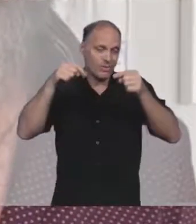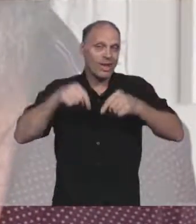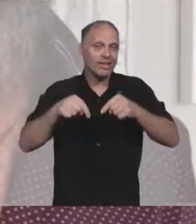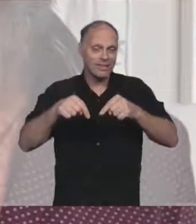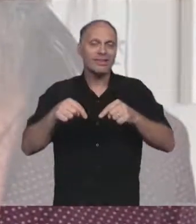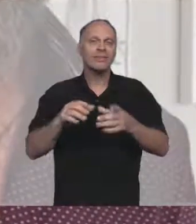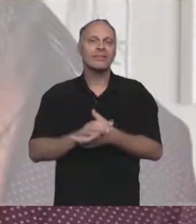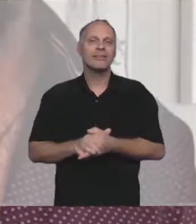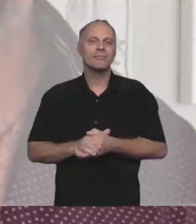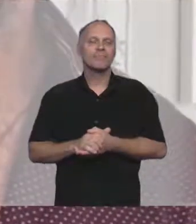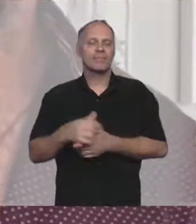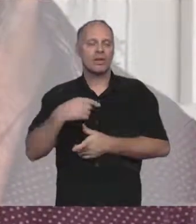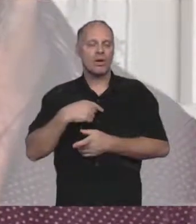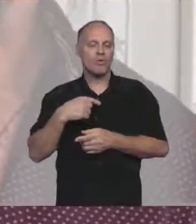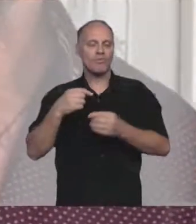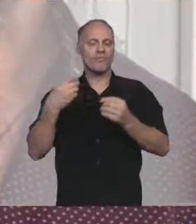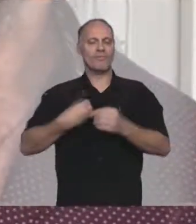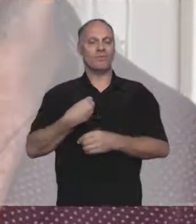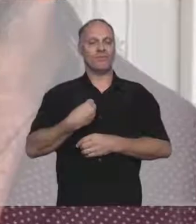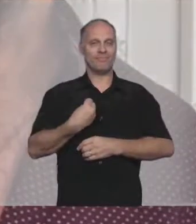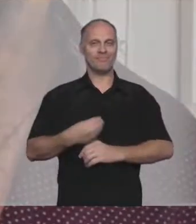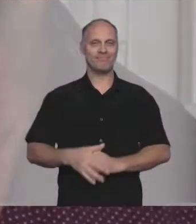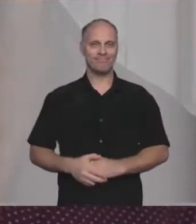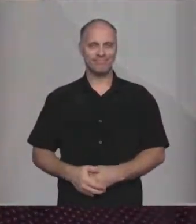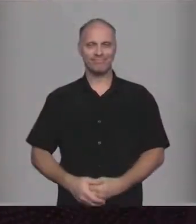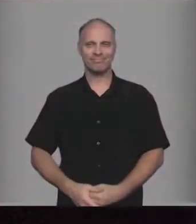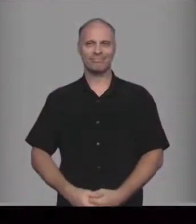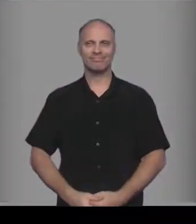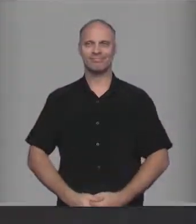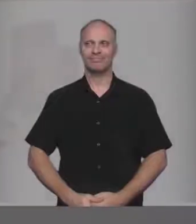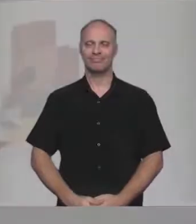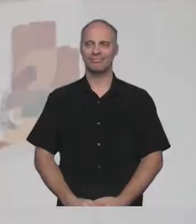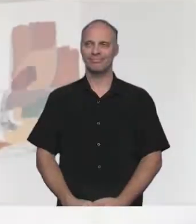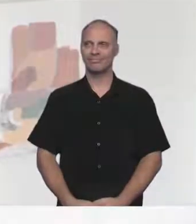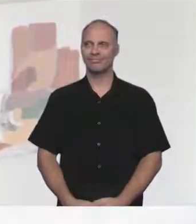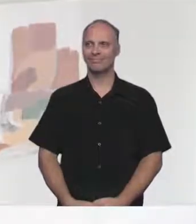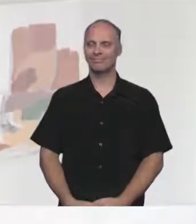é o espaço que eu habito, né?